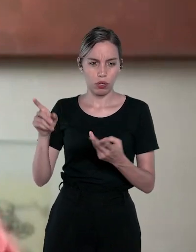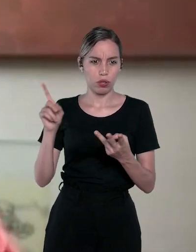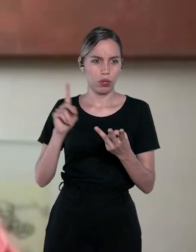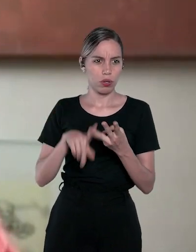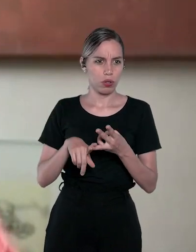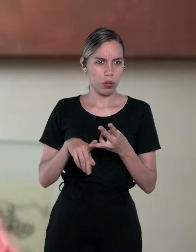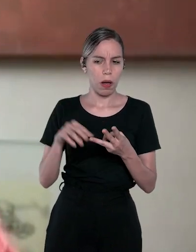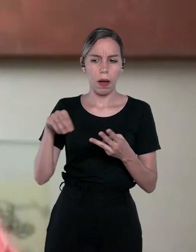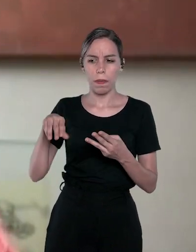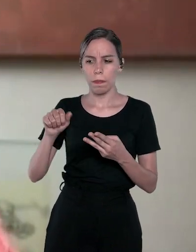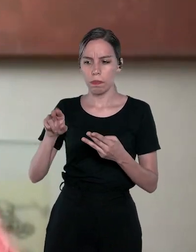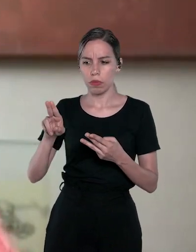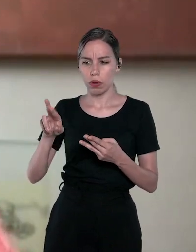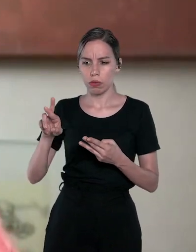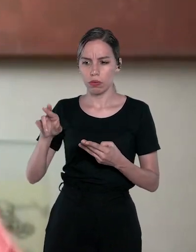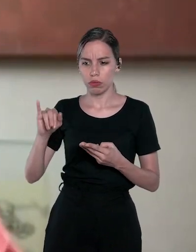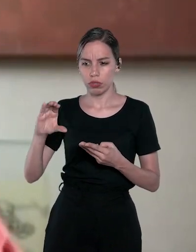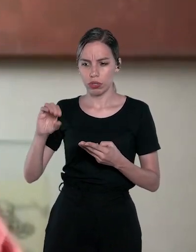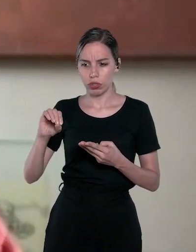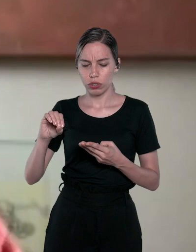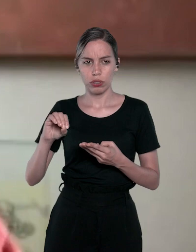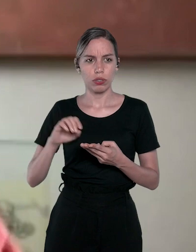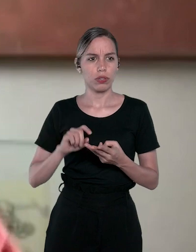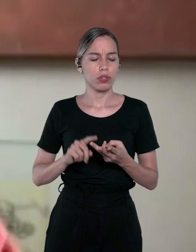Gomes Leite, o Maurício Gomes Leite,